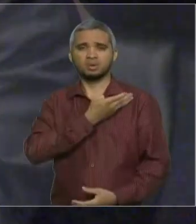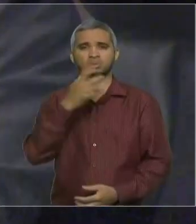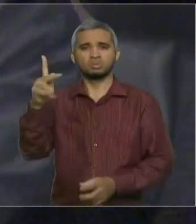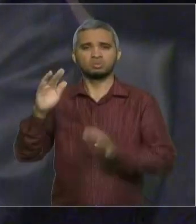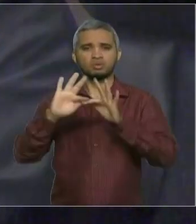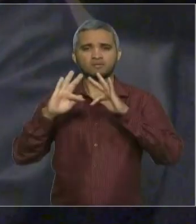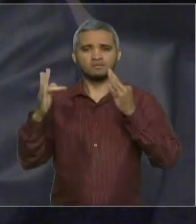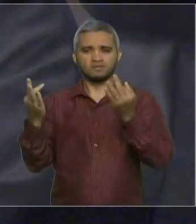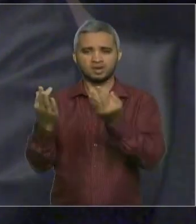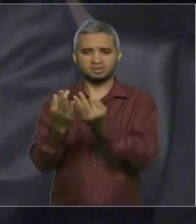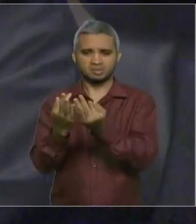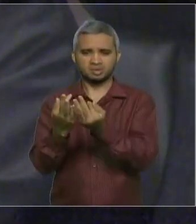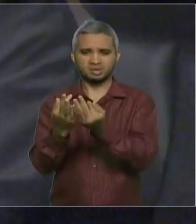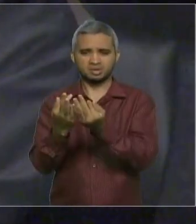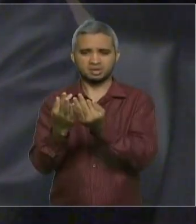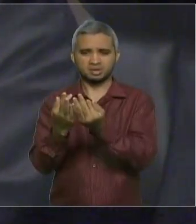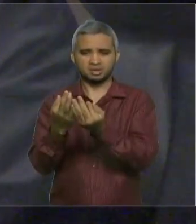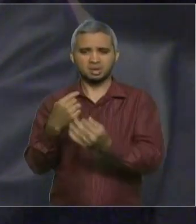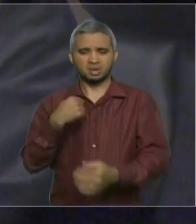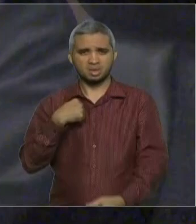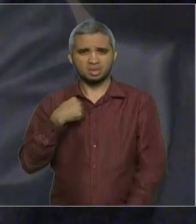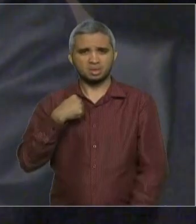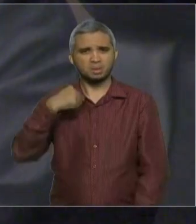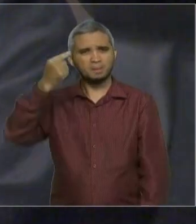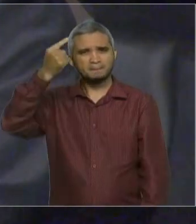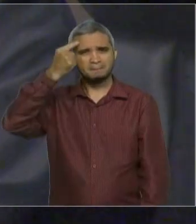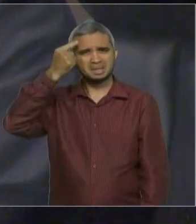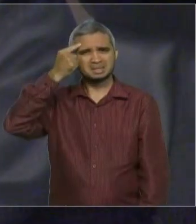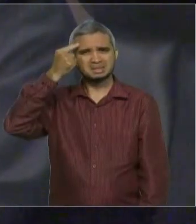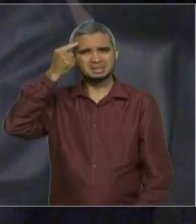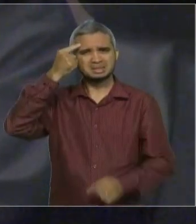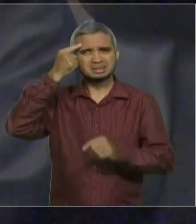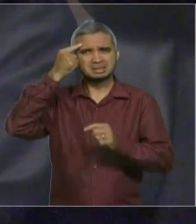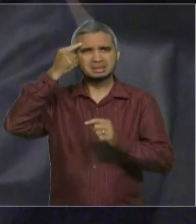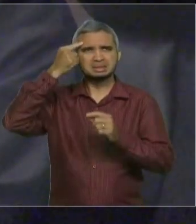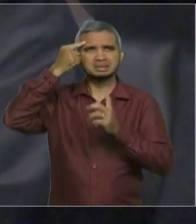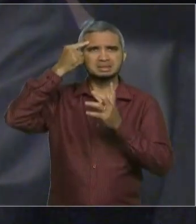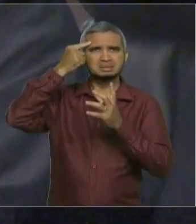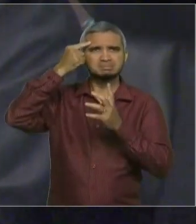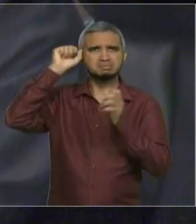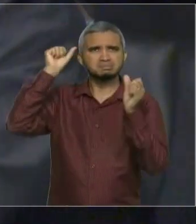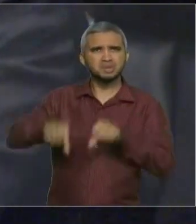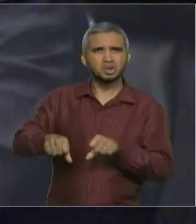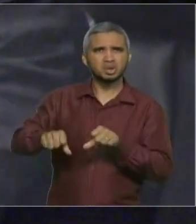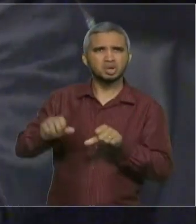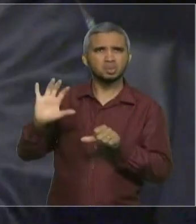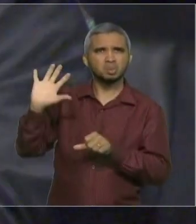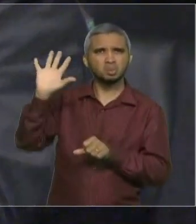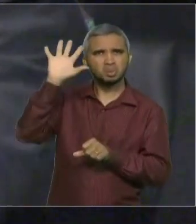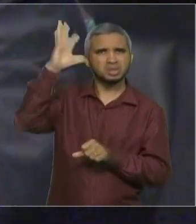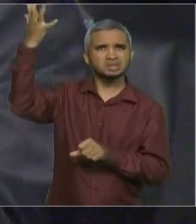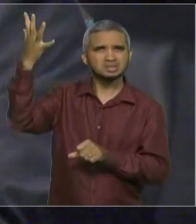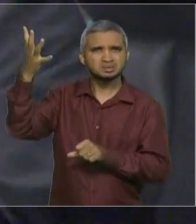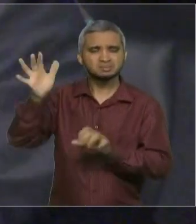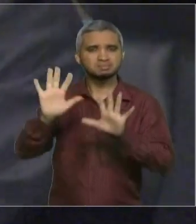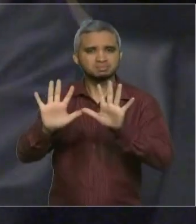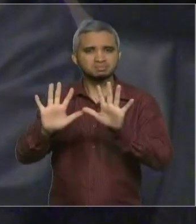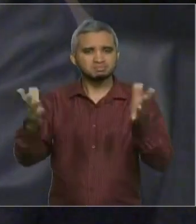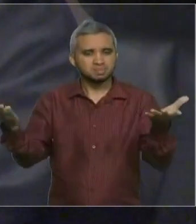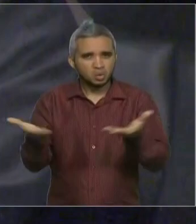teríamos tido um golpe muito mais profundo. Mas hoje eu me sinto profundamente